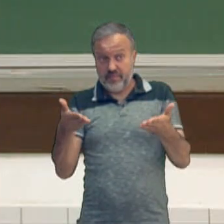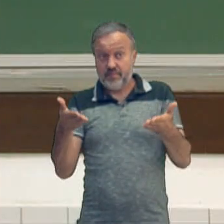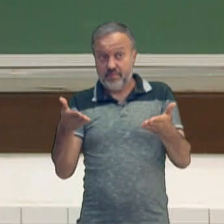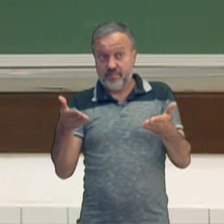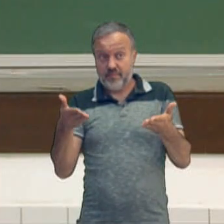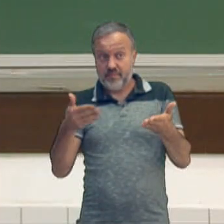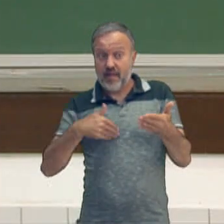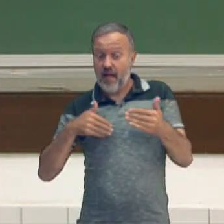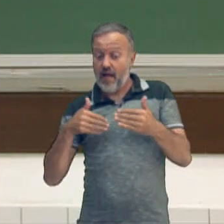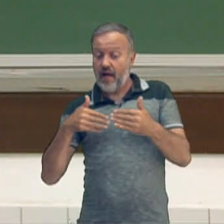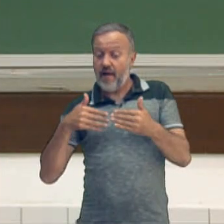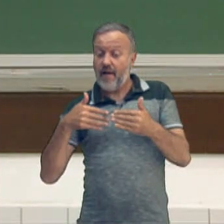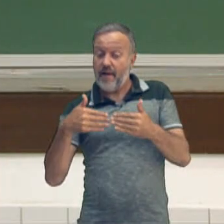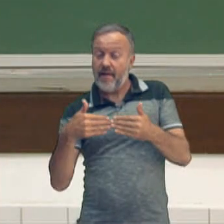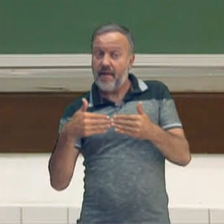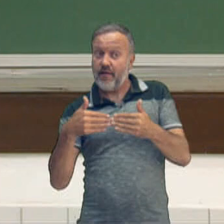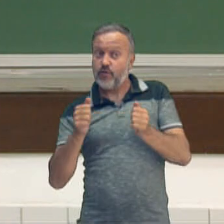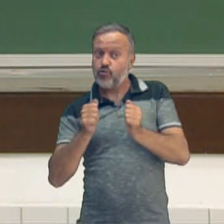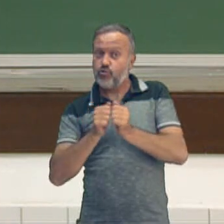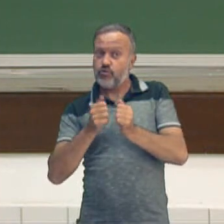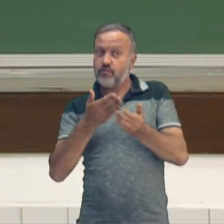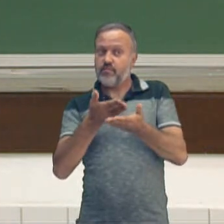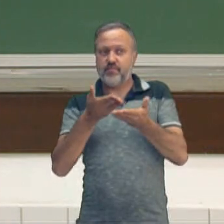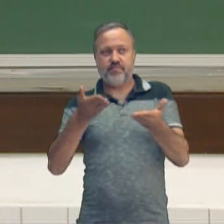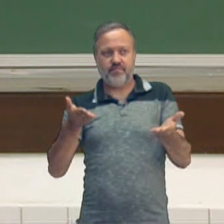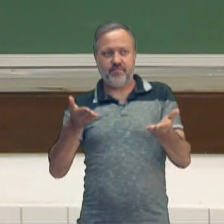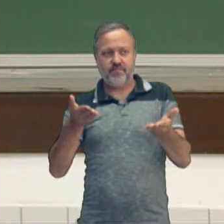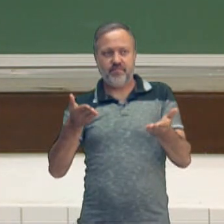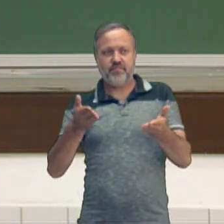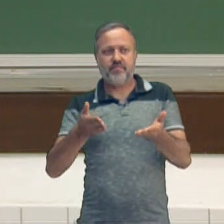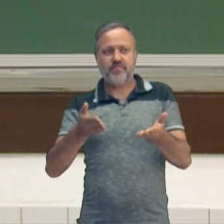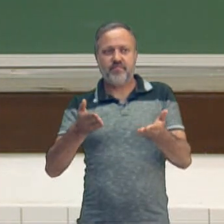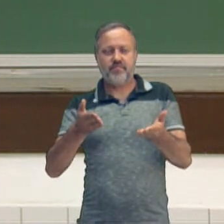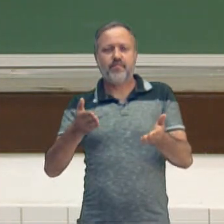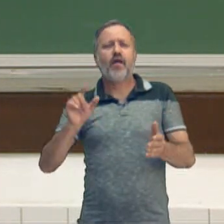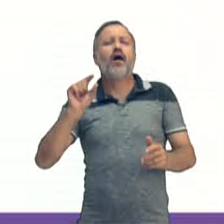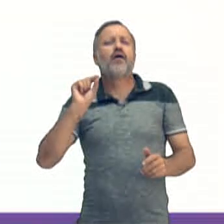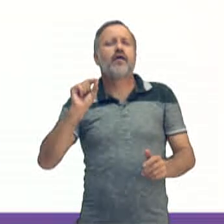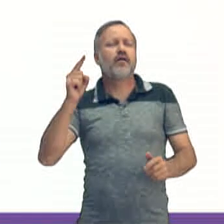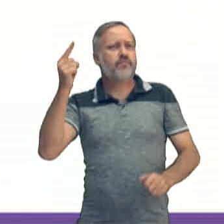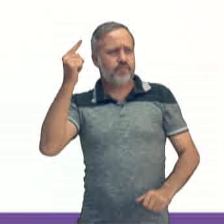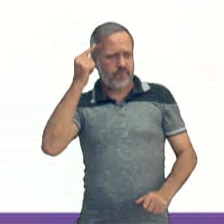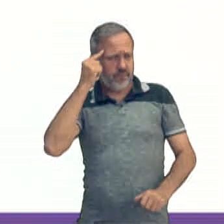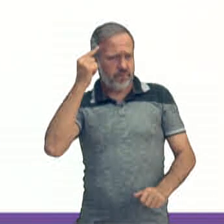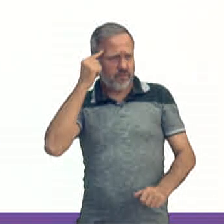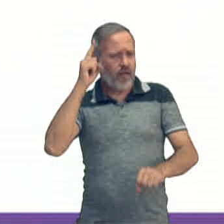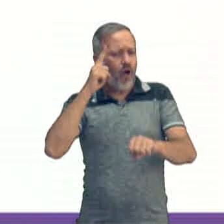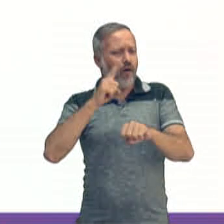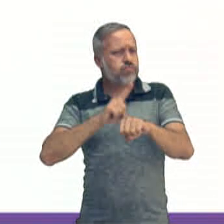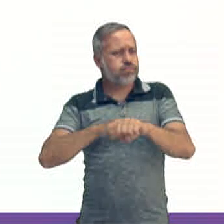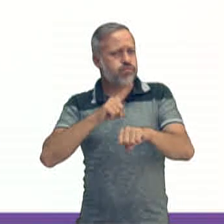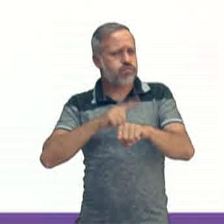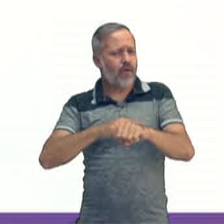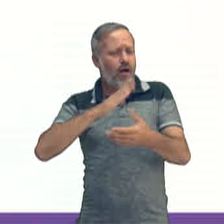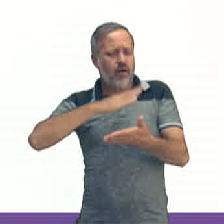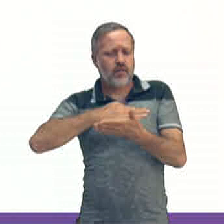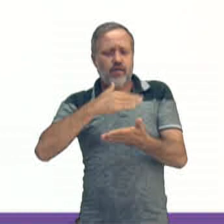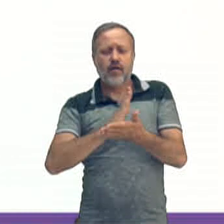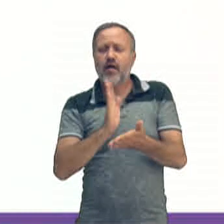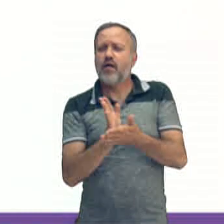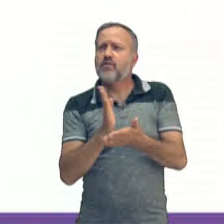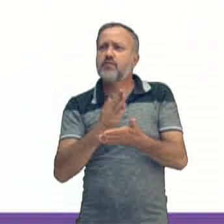o nosso tempo juntos. Quem teve a ideia de cortar o tempo em fatias e fazer um